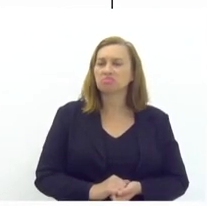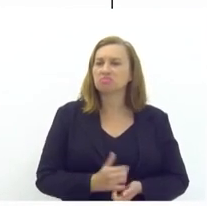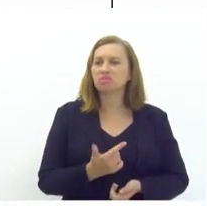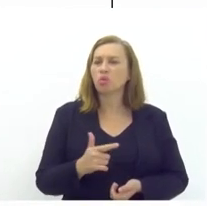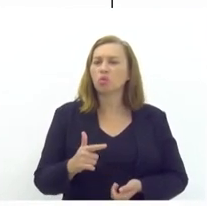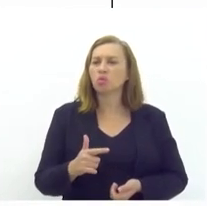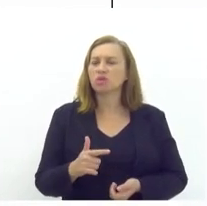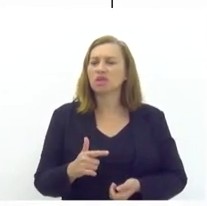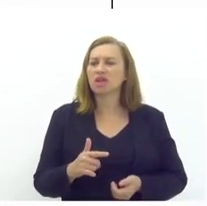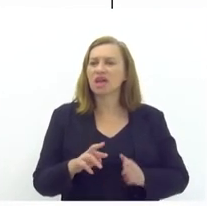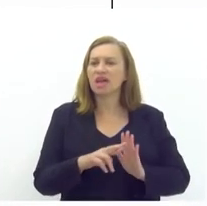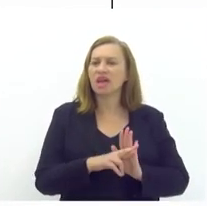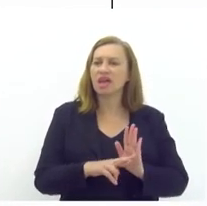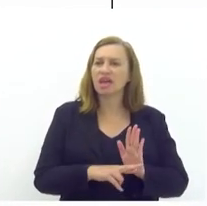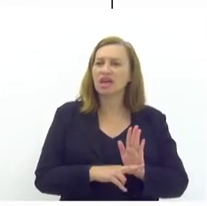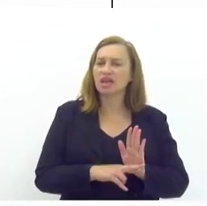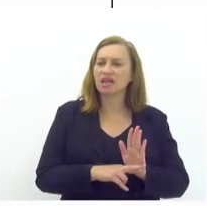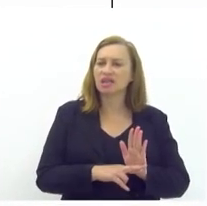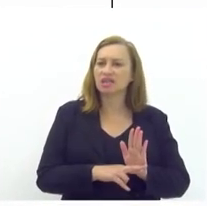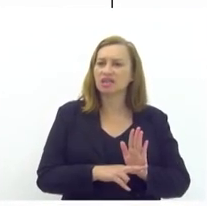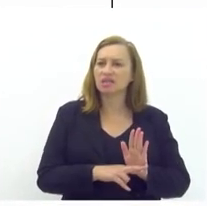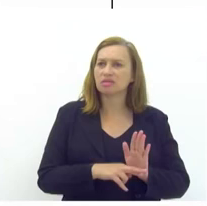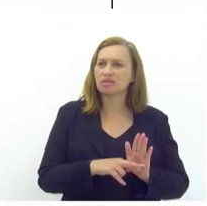o tributo cobrado